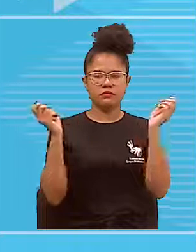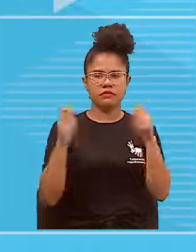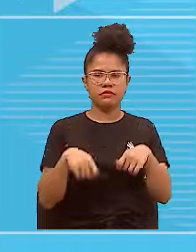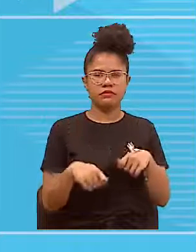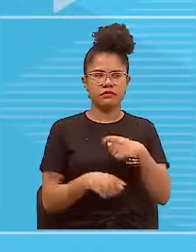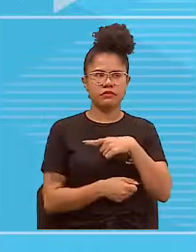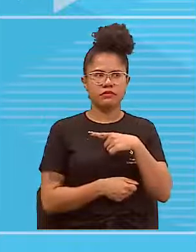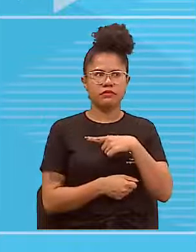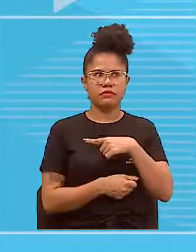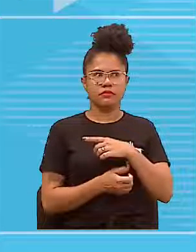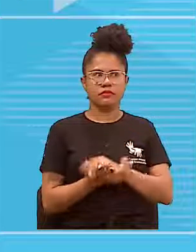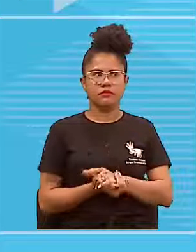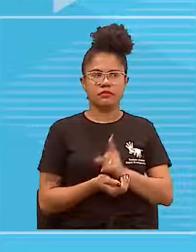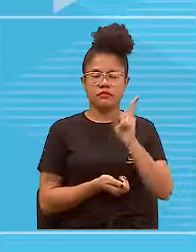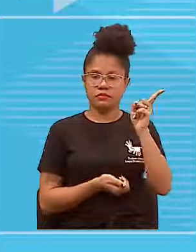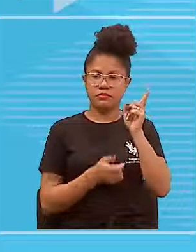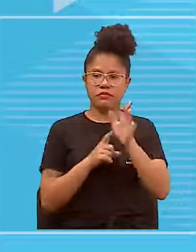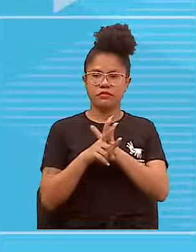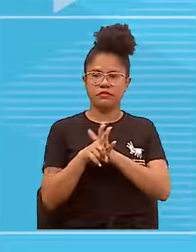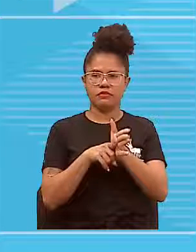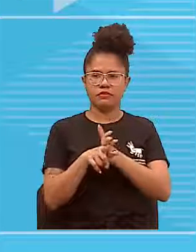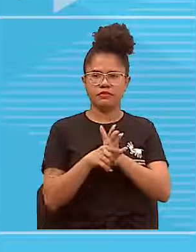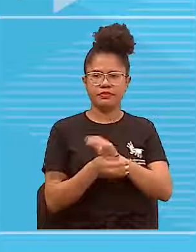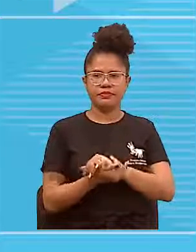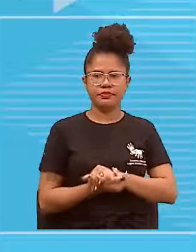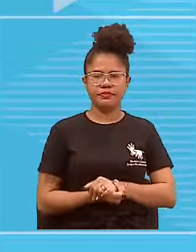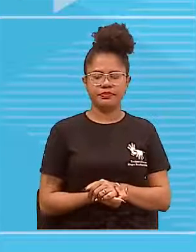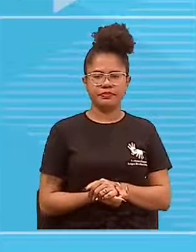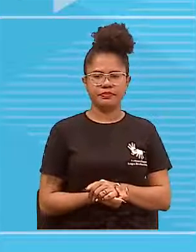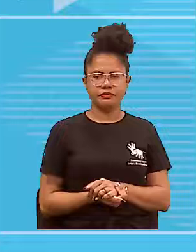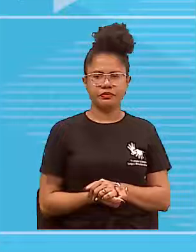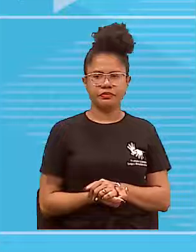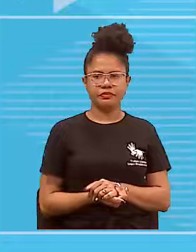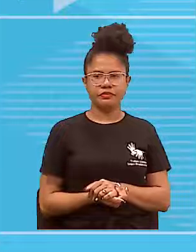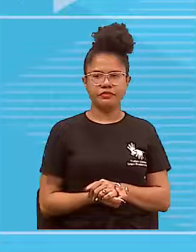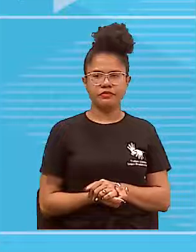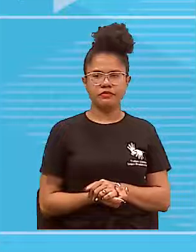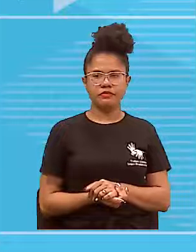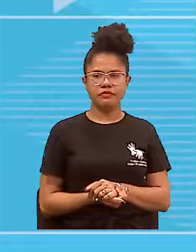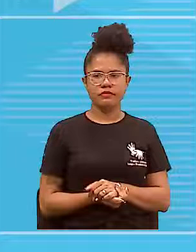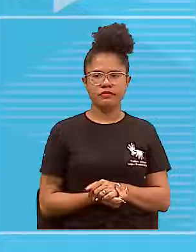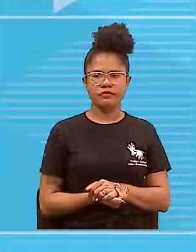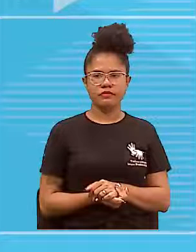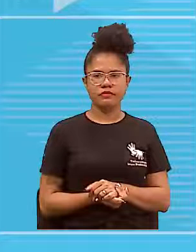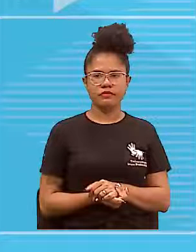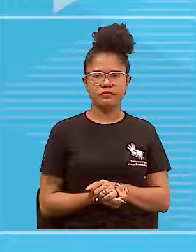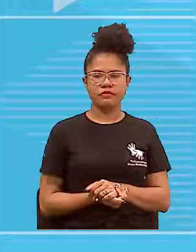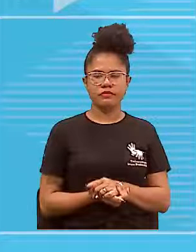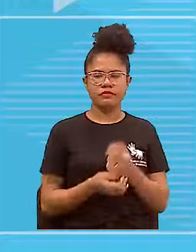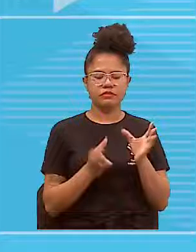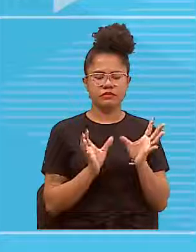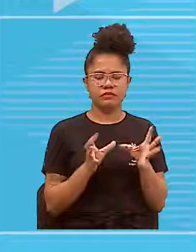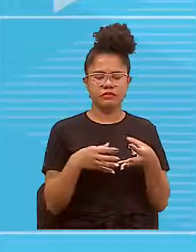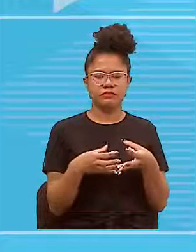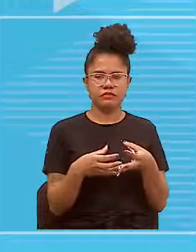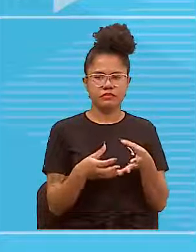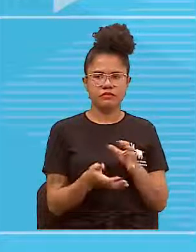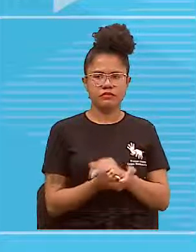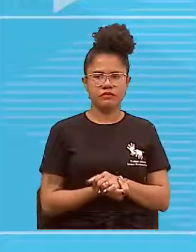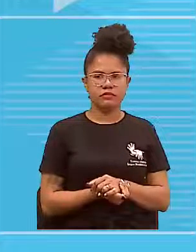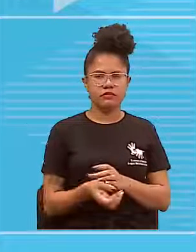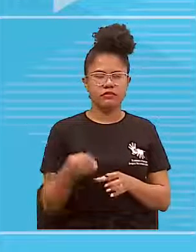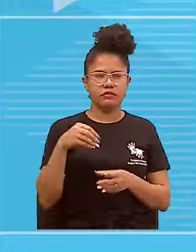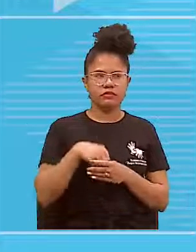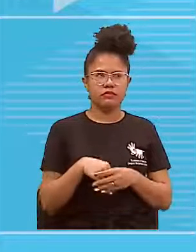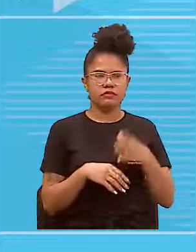de quê? De dados. De uma determinada população. Dentro da